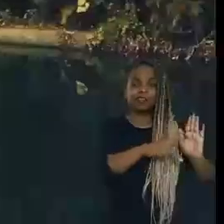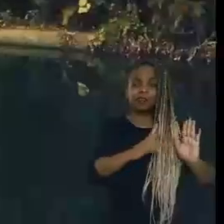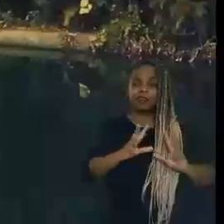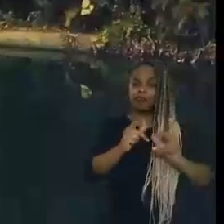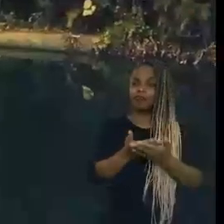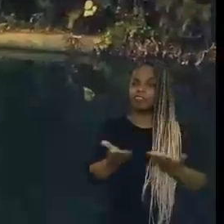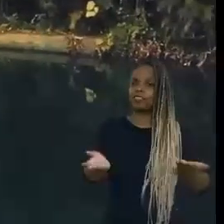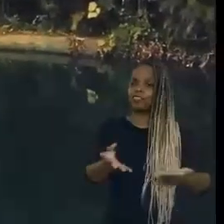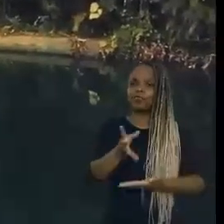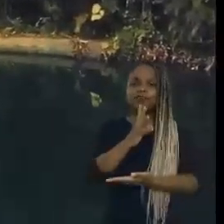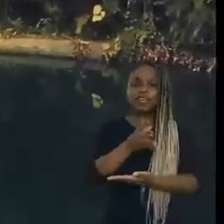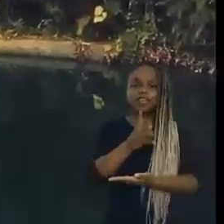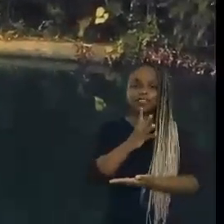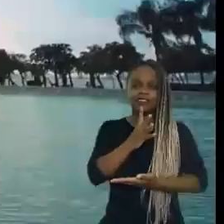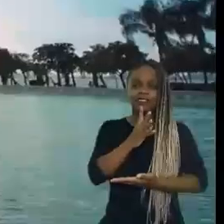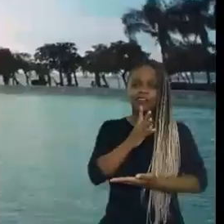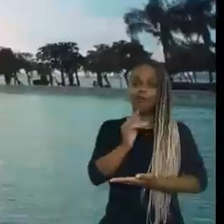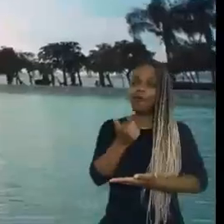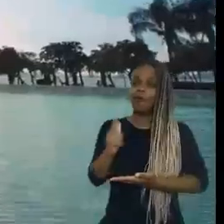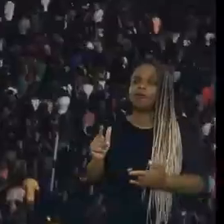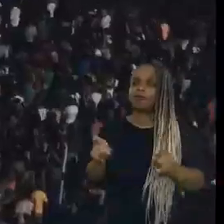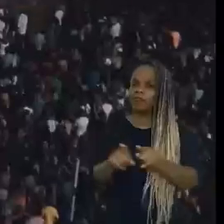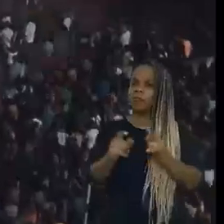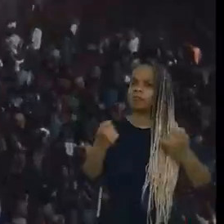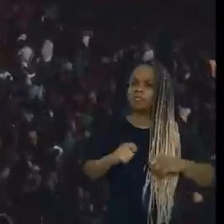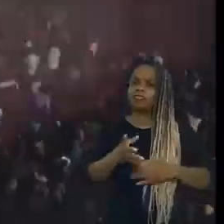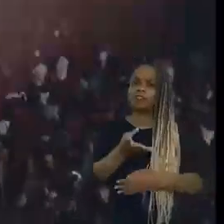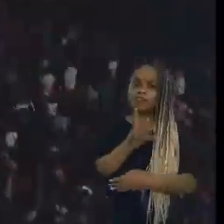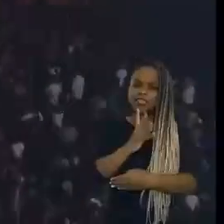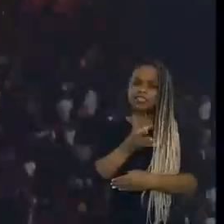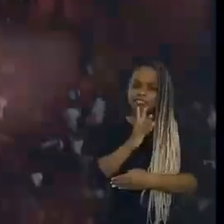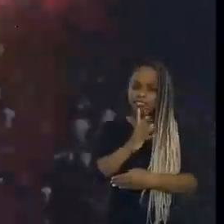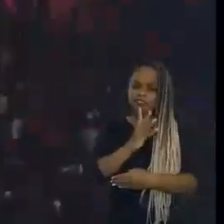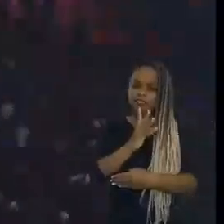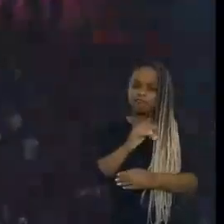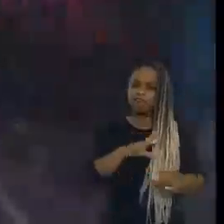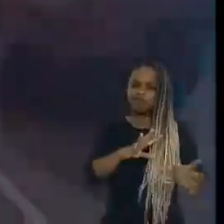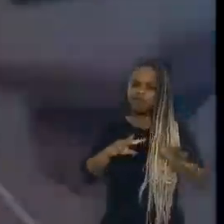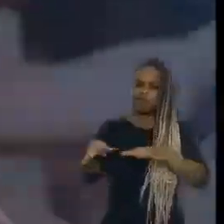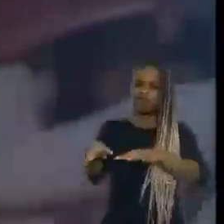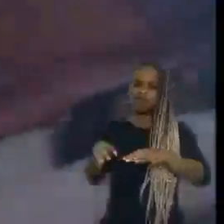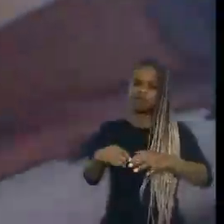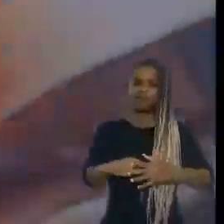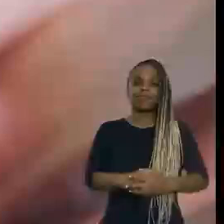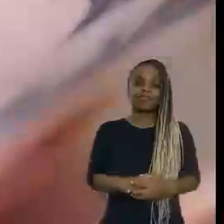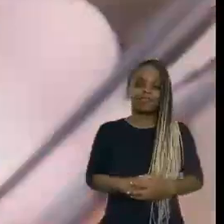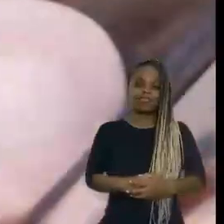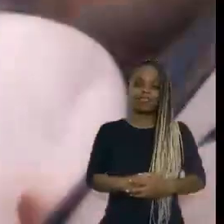Dos projetos que todo mundo conhece, aos que todo mundo precisa conhecer,